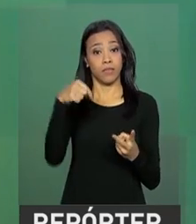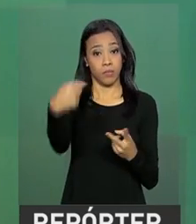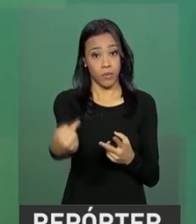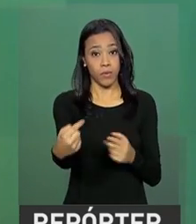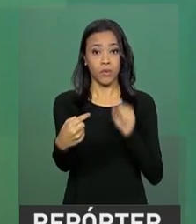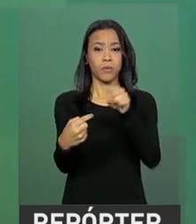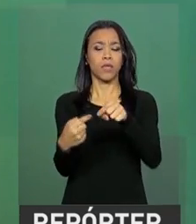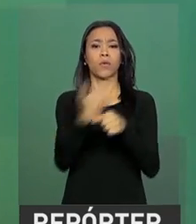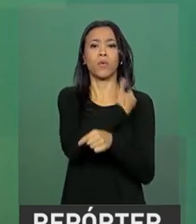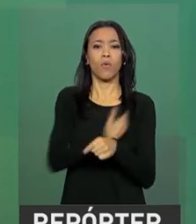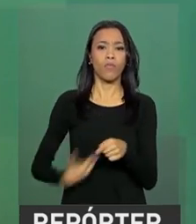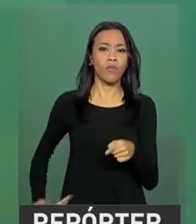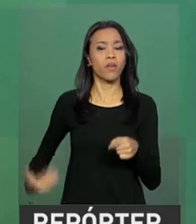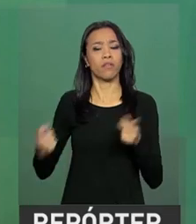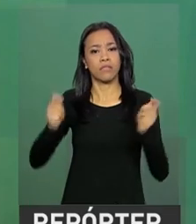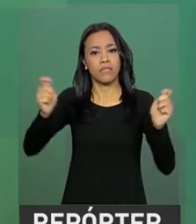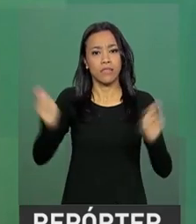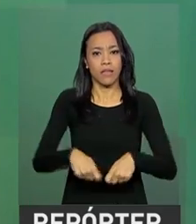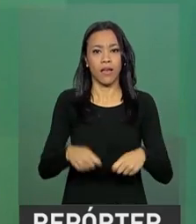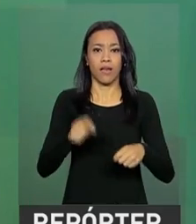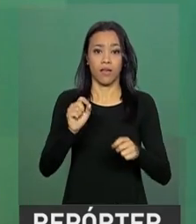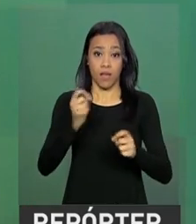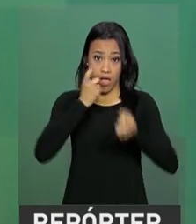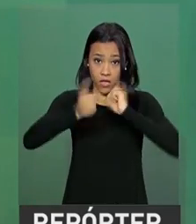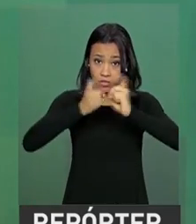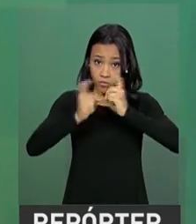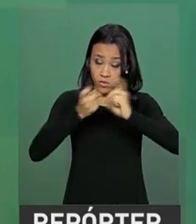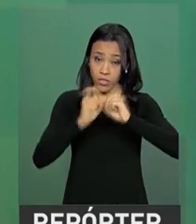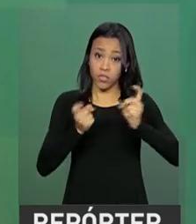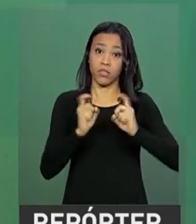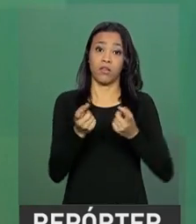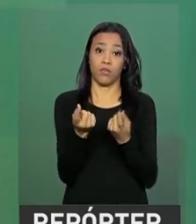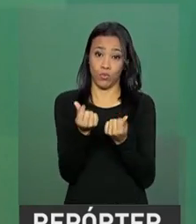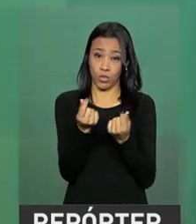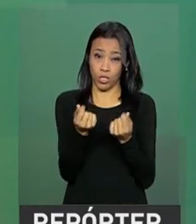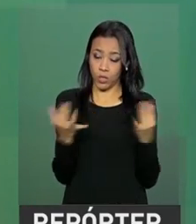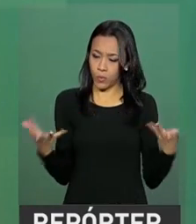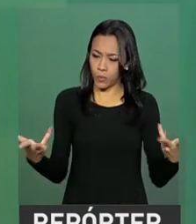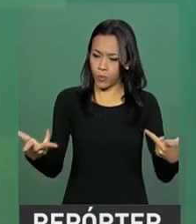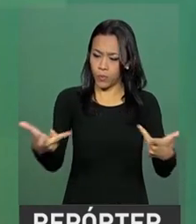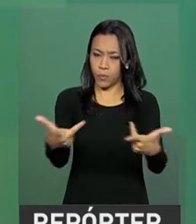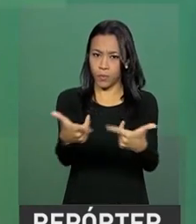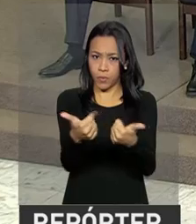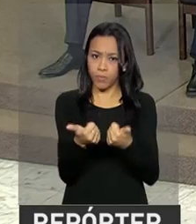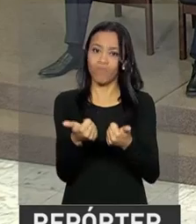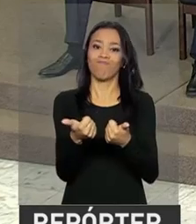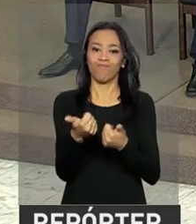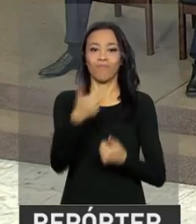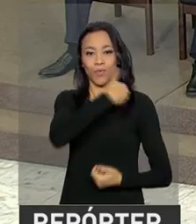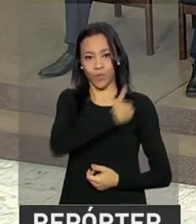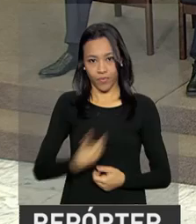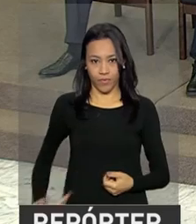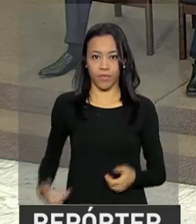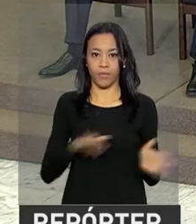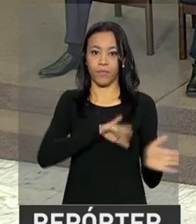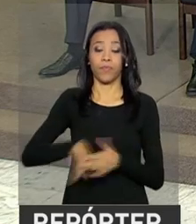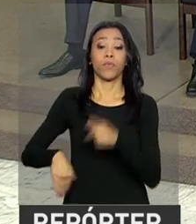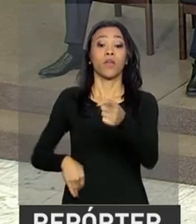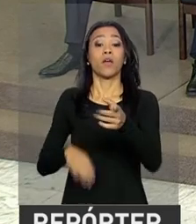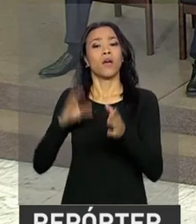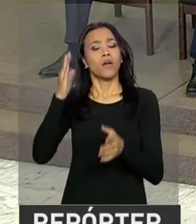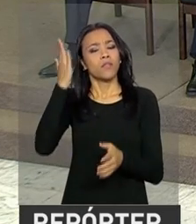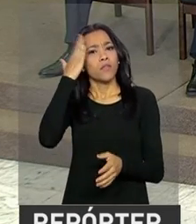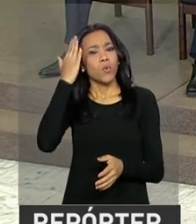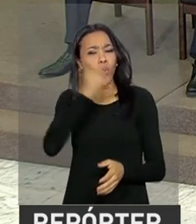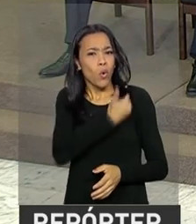lugar um governo capaz de administrar eficientemente as Finanças Públicas o conceito do governo de que